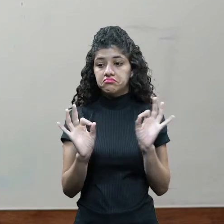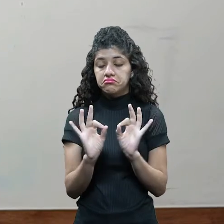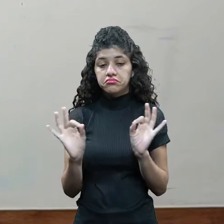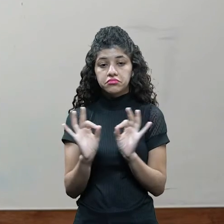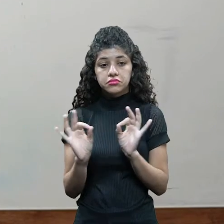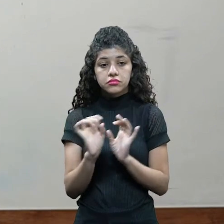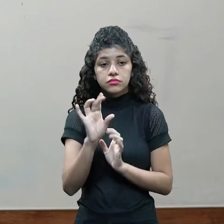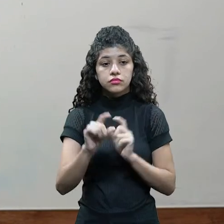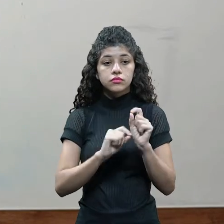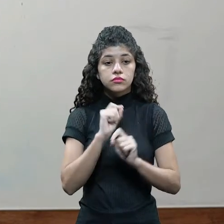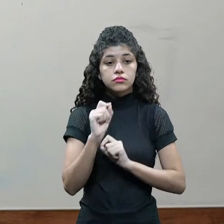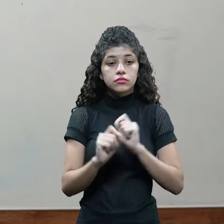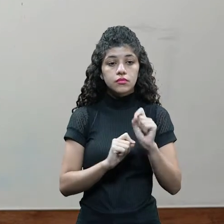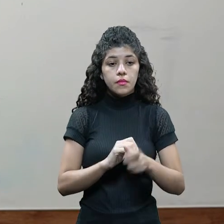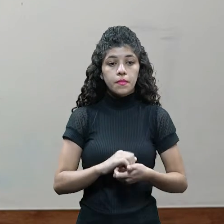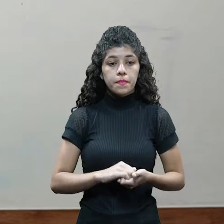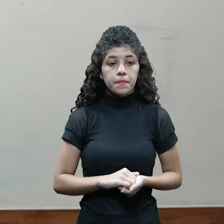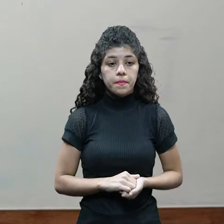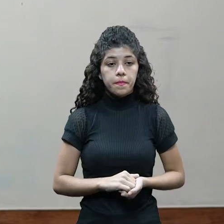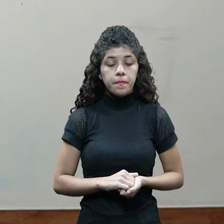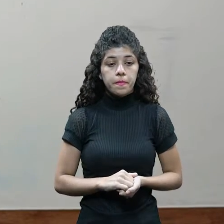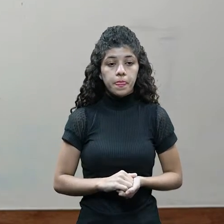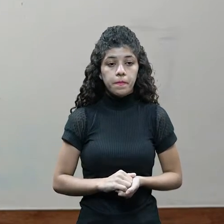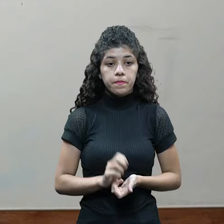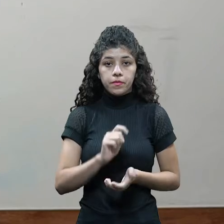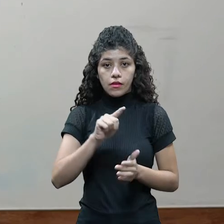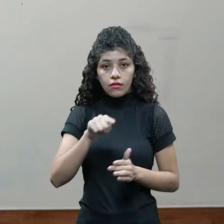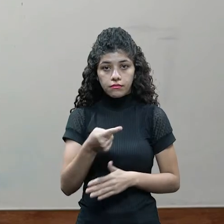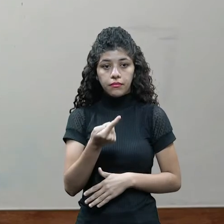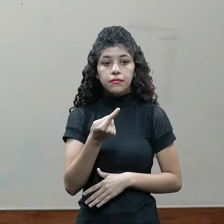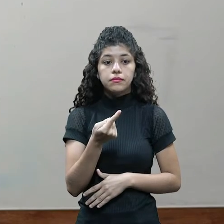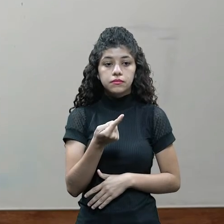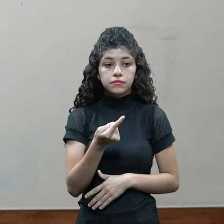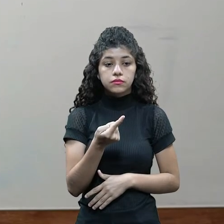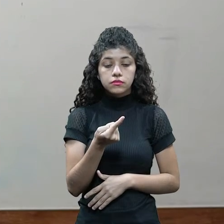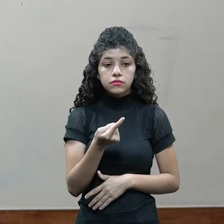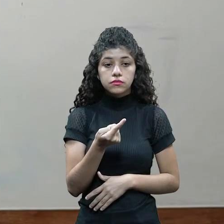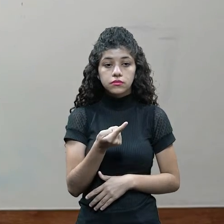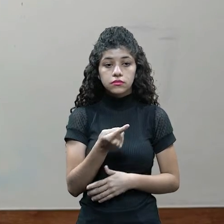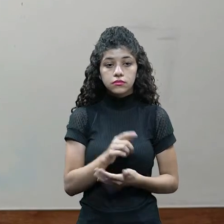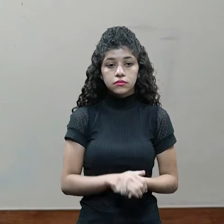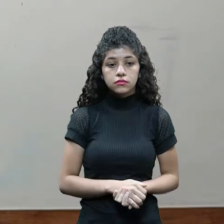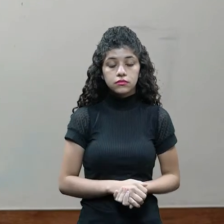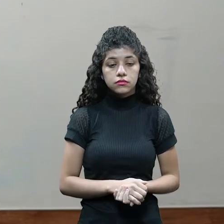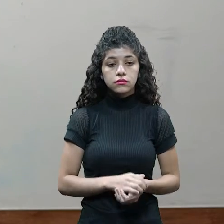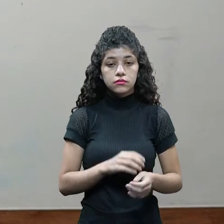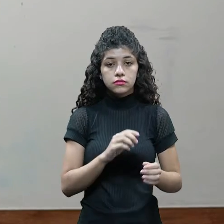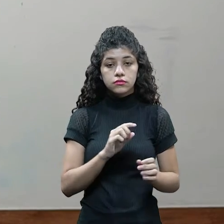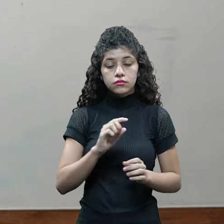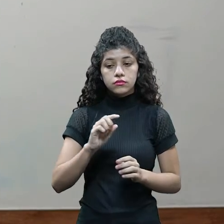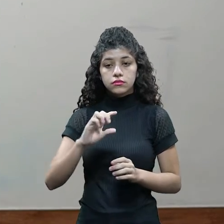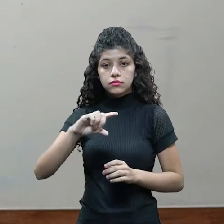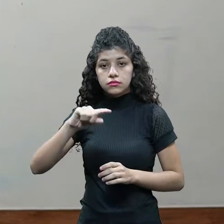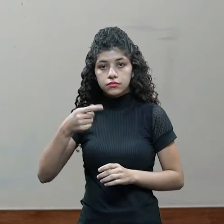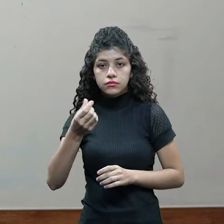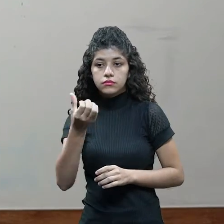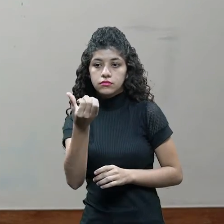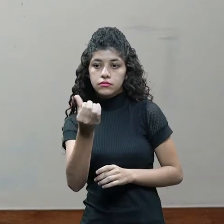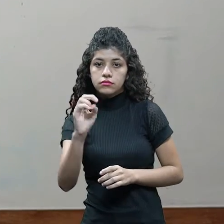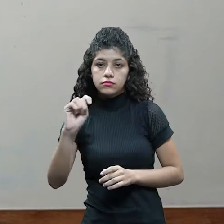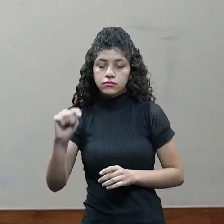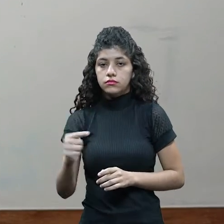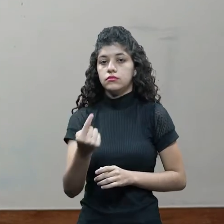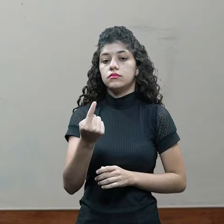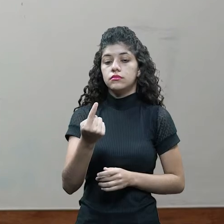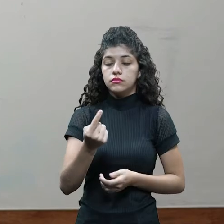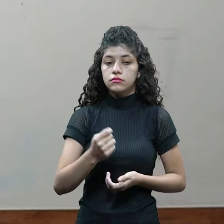única coisa que eu vou fazer? Eu vou pegar essa vírgula bem aqui, vou tirar daqui e vou transportá-la para cá. Ela vai ficar atrás